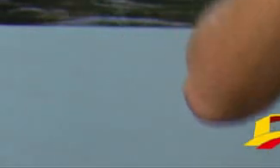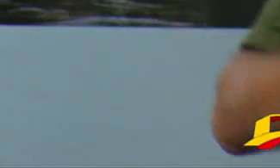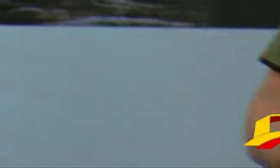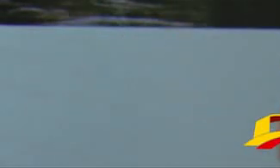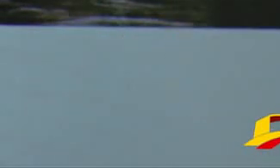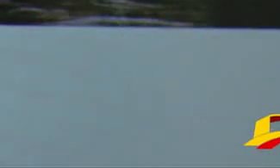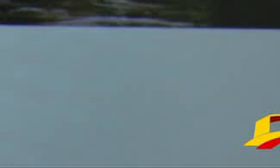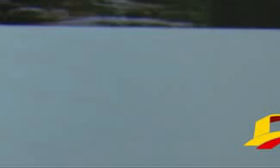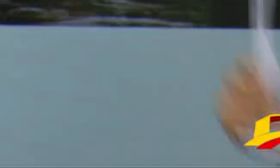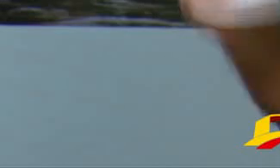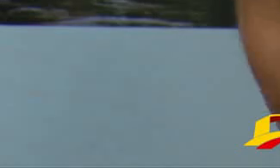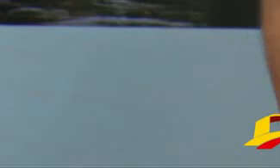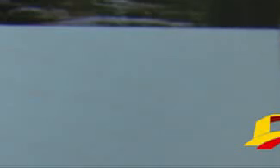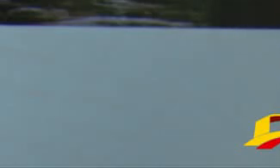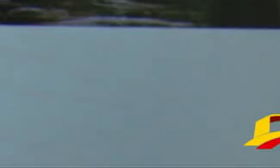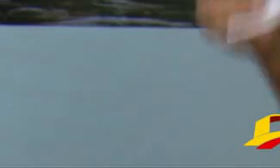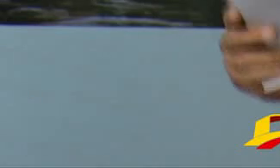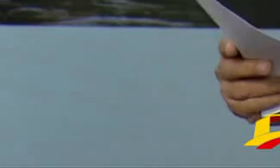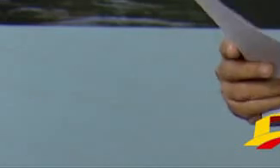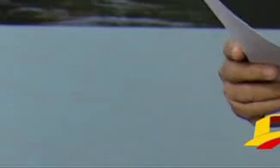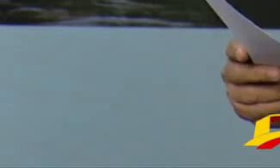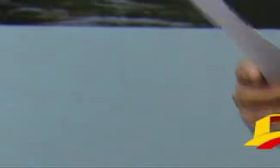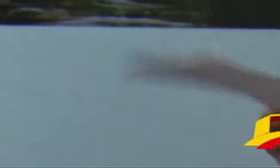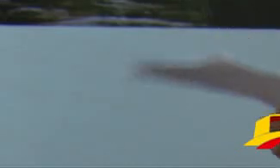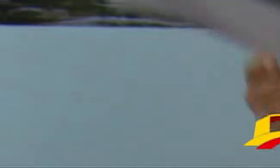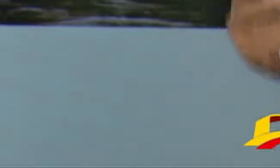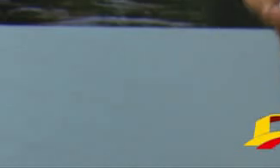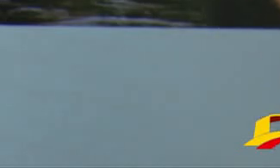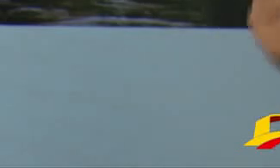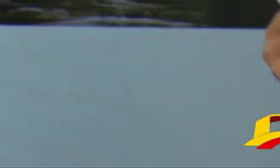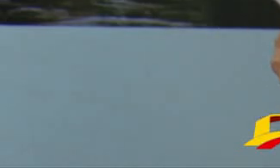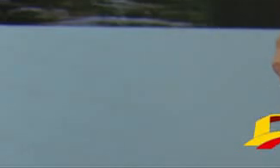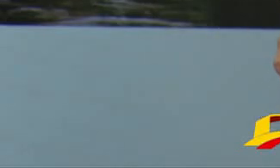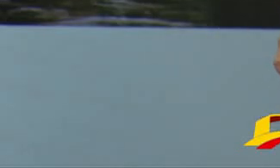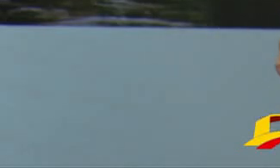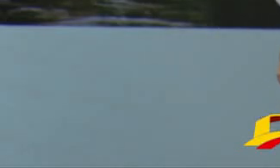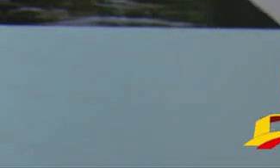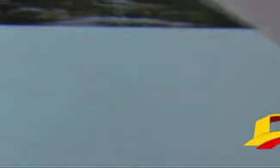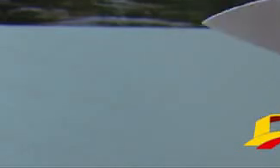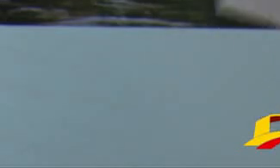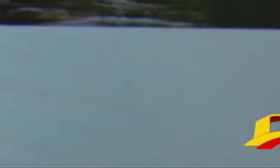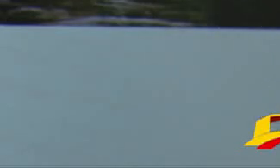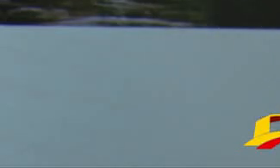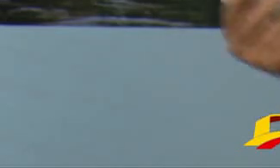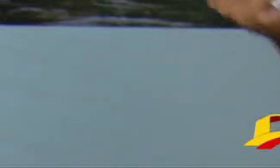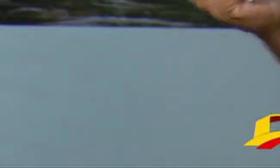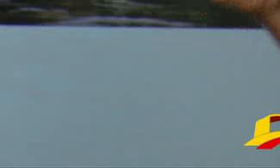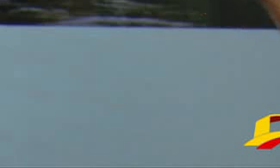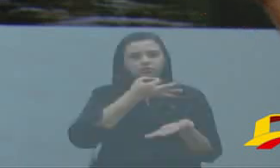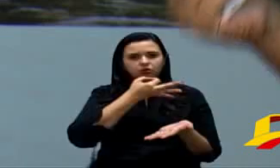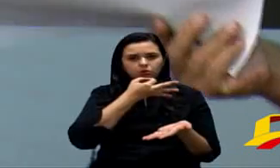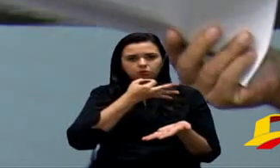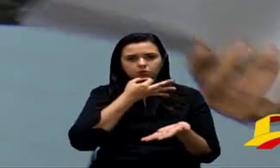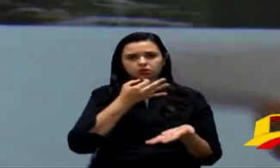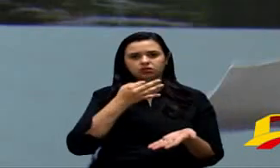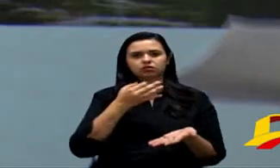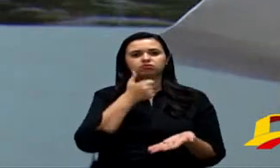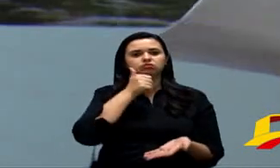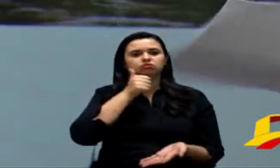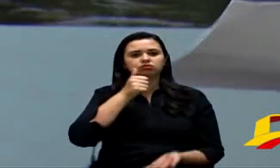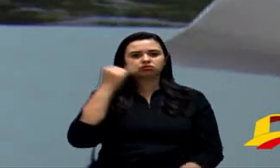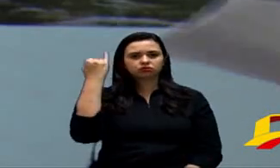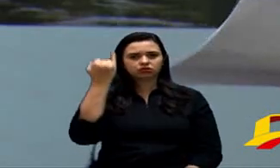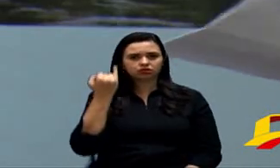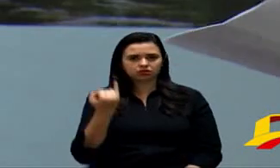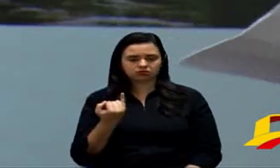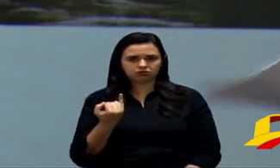cada um aqui tem a sua opinião. Eu trouxe aqui algumas opiniões. A opinião da Yara Barros é que levar o Sandro para o Cerrado não é